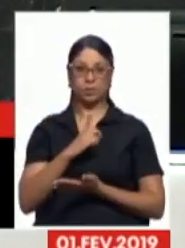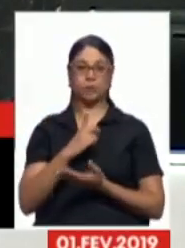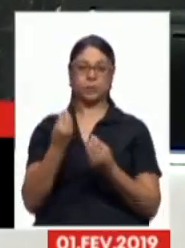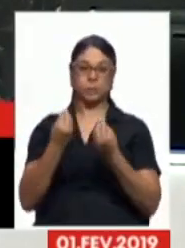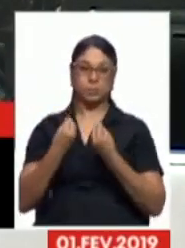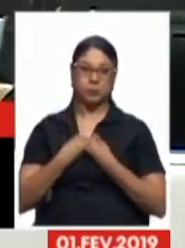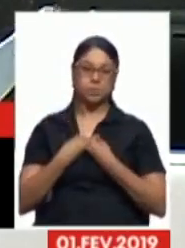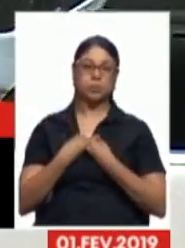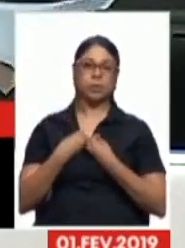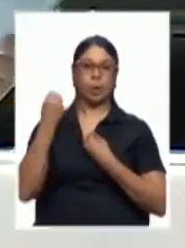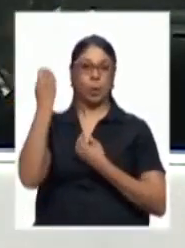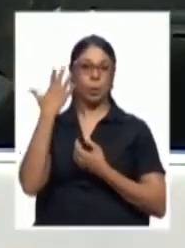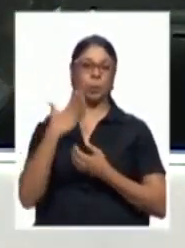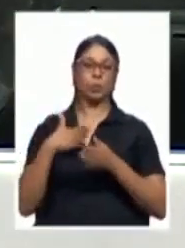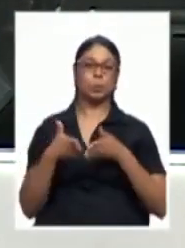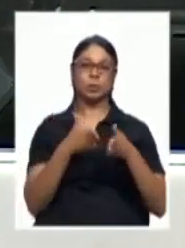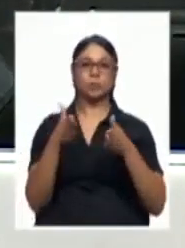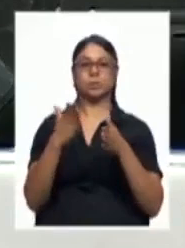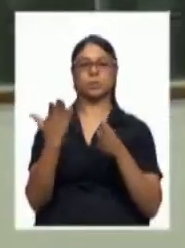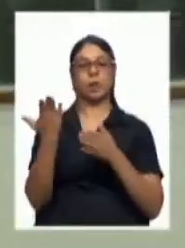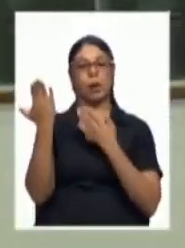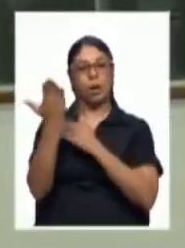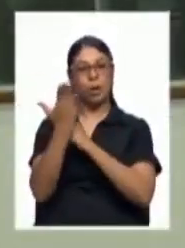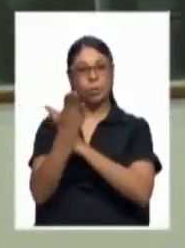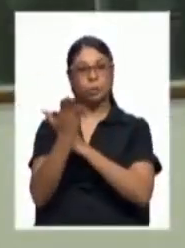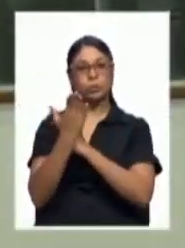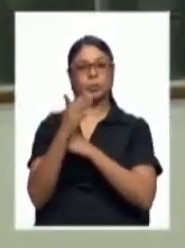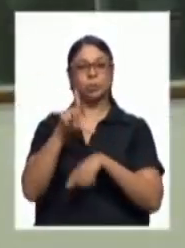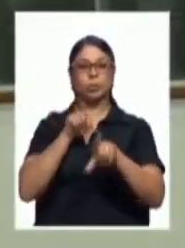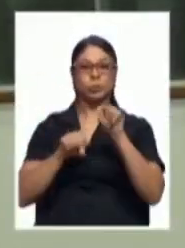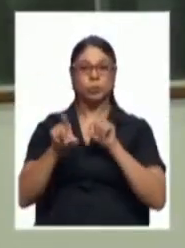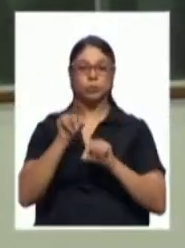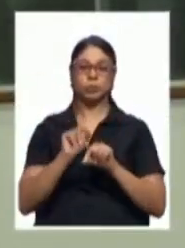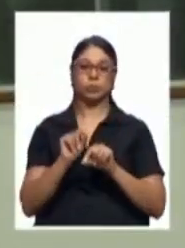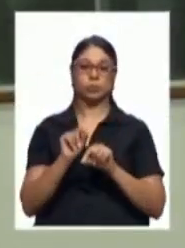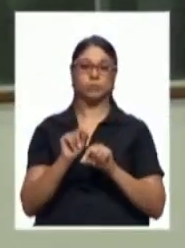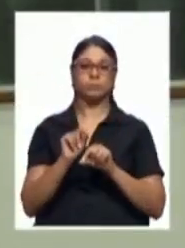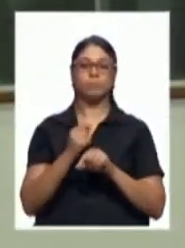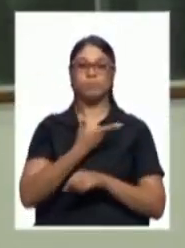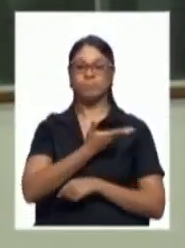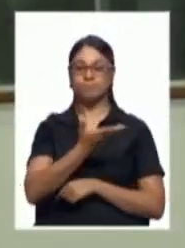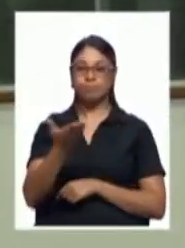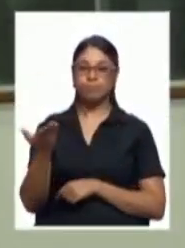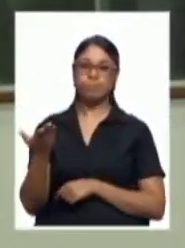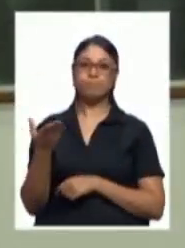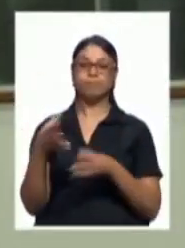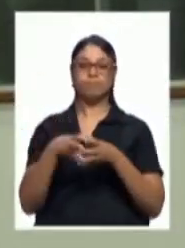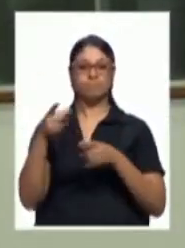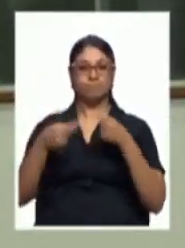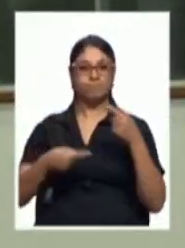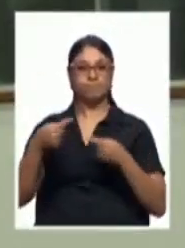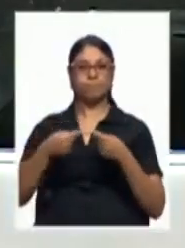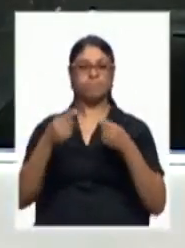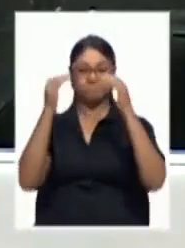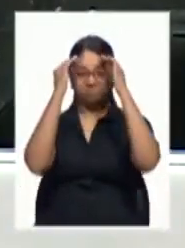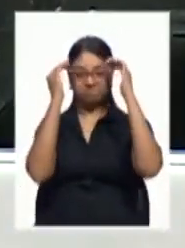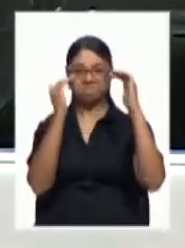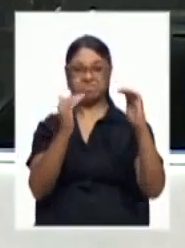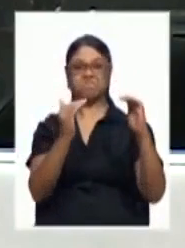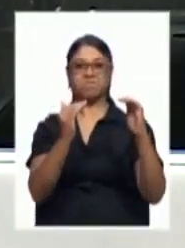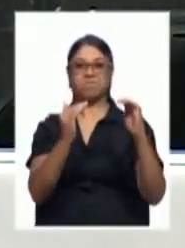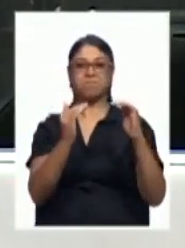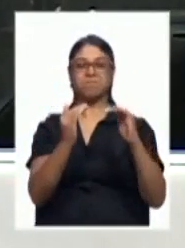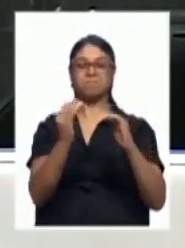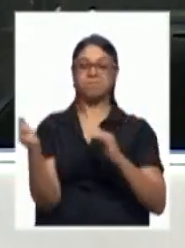meu caminho e orientando minhas escolhas. Nobres parlamentares, é sempre uma honra subir à